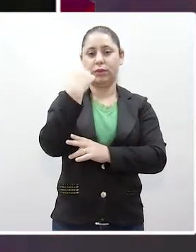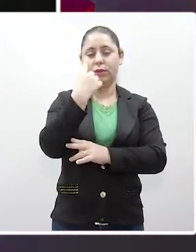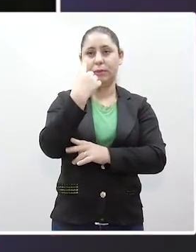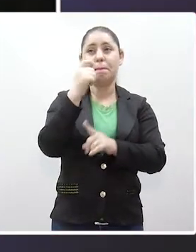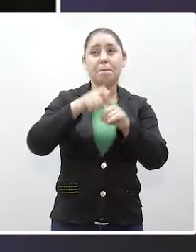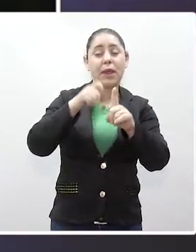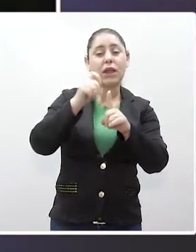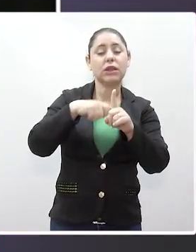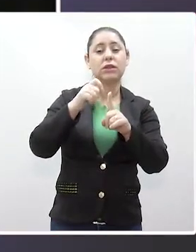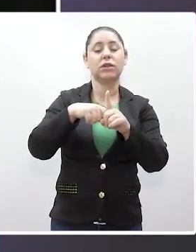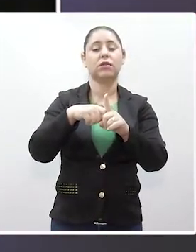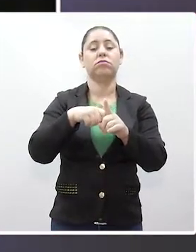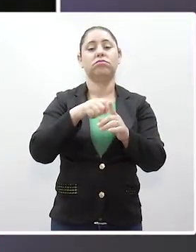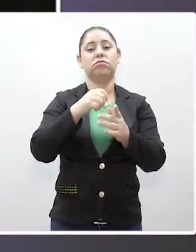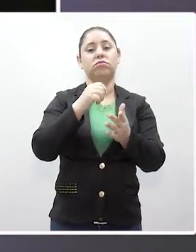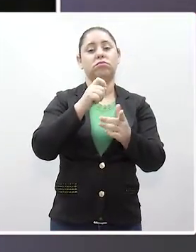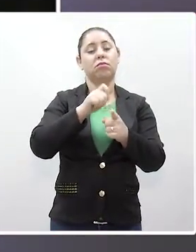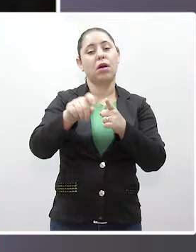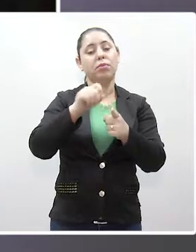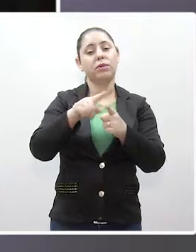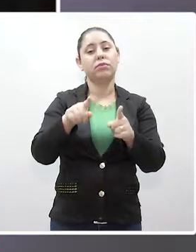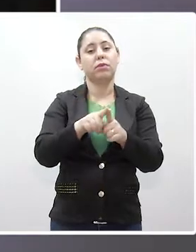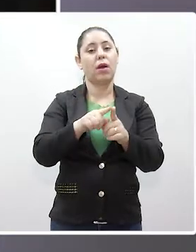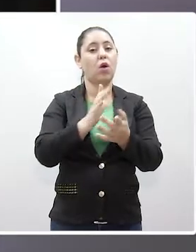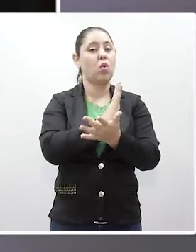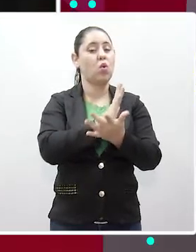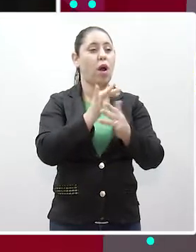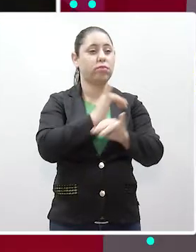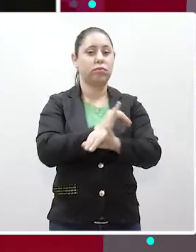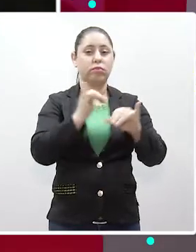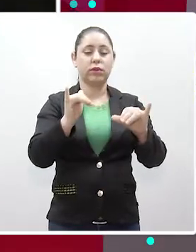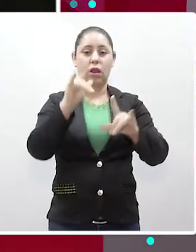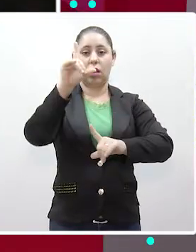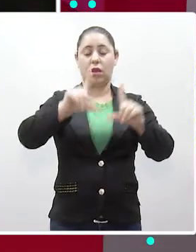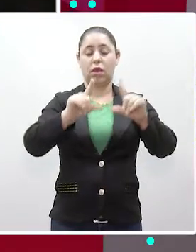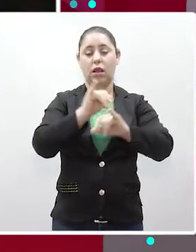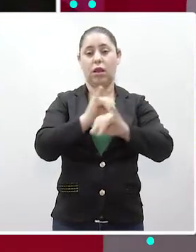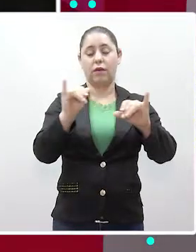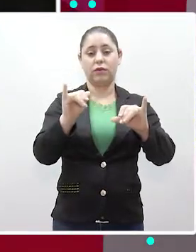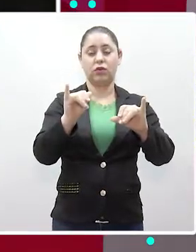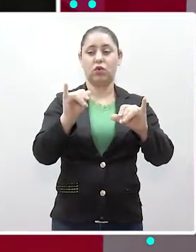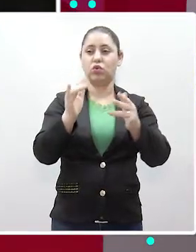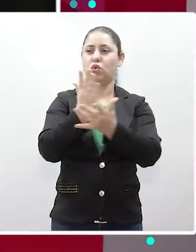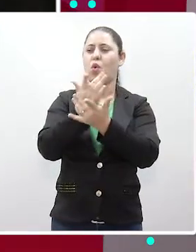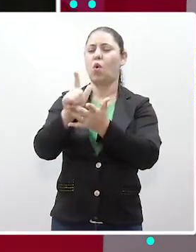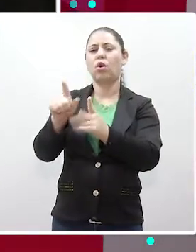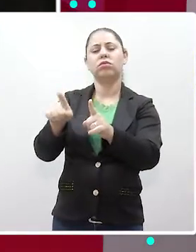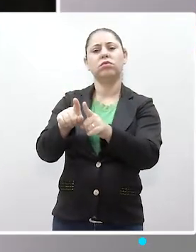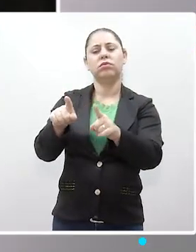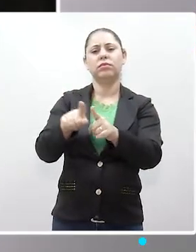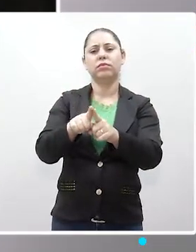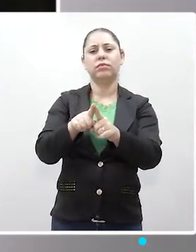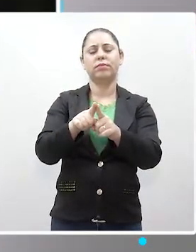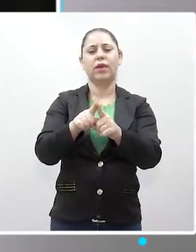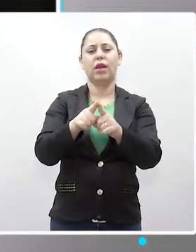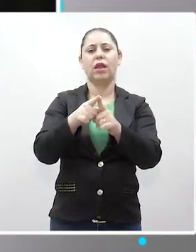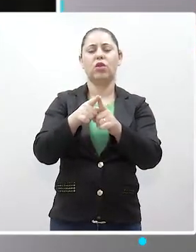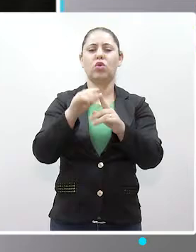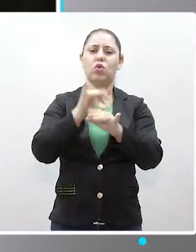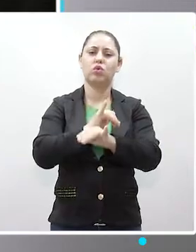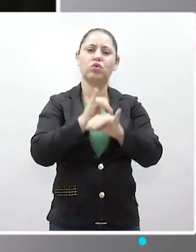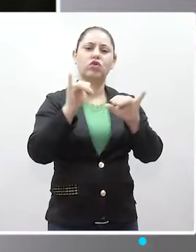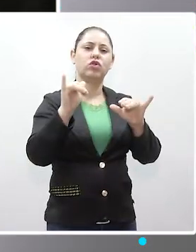de aluguel. Inclusive, Matheus, eu vi algumas reportagens na televisão, em outros canais, nos canais